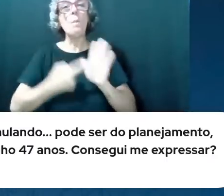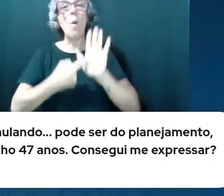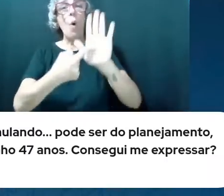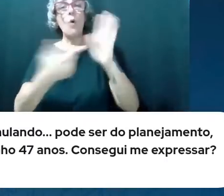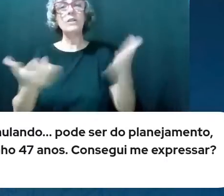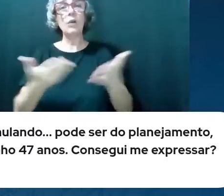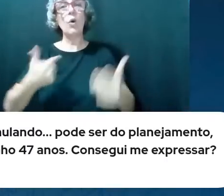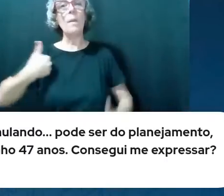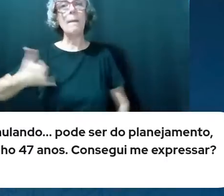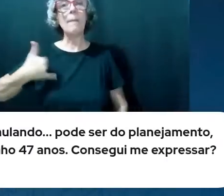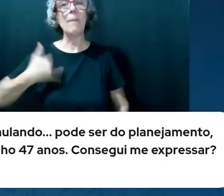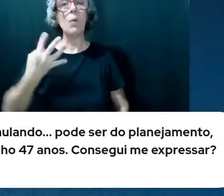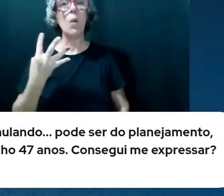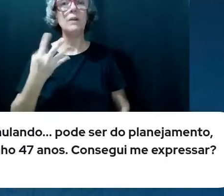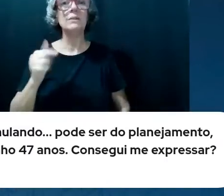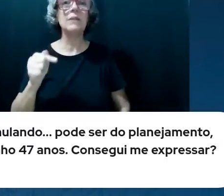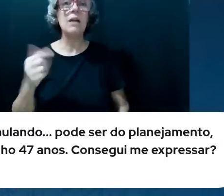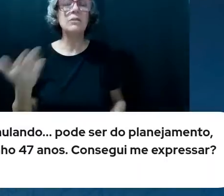anos?